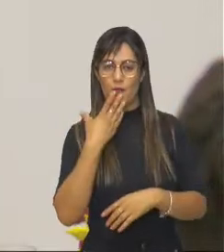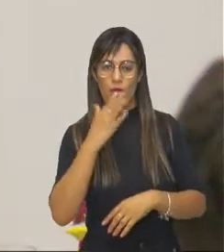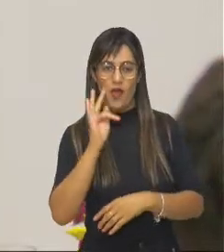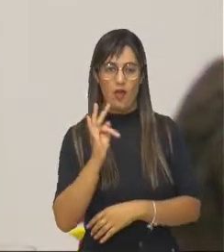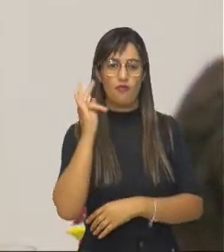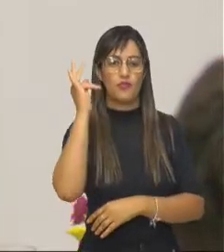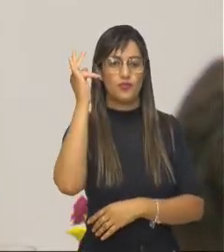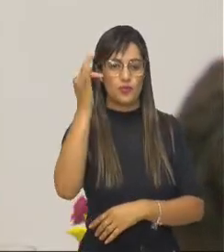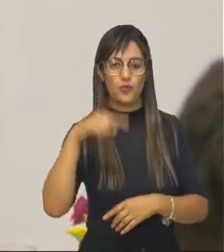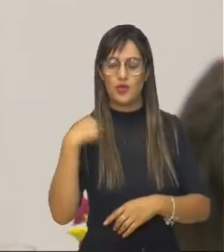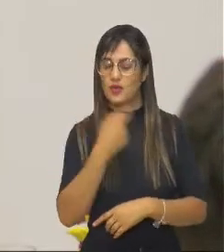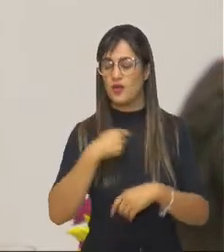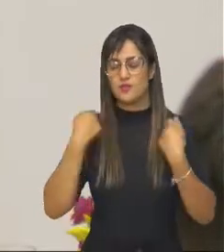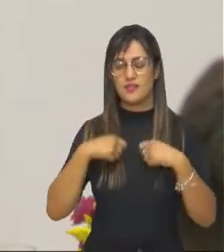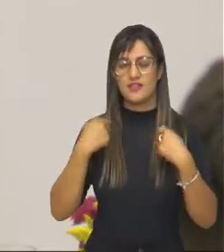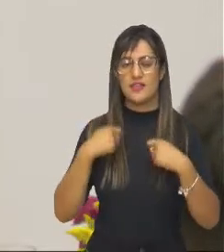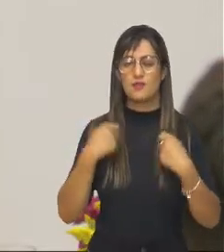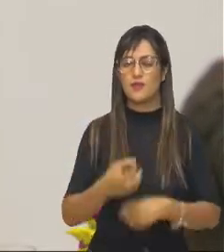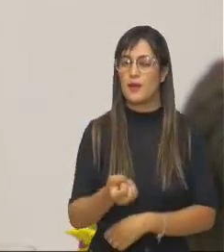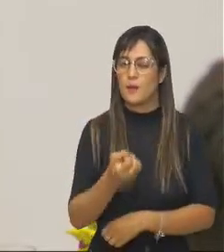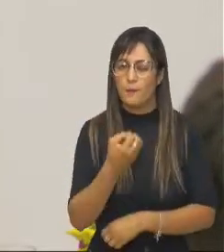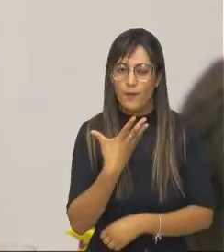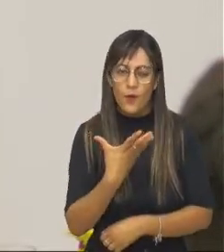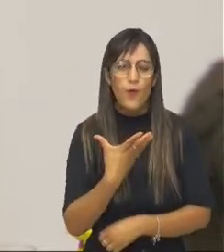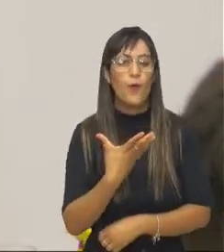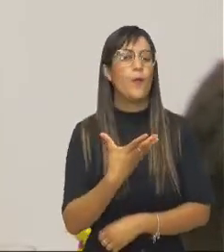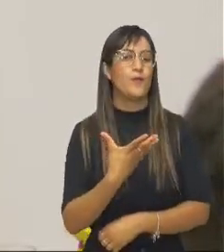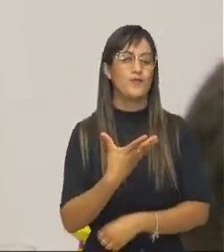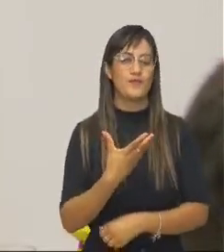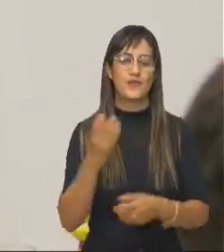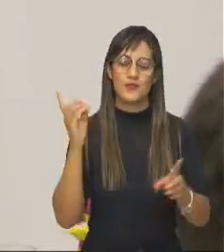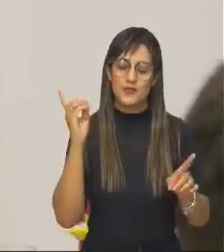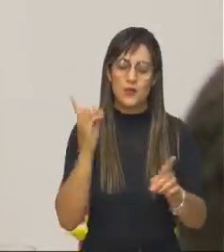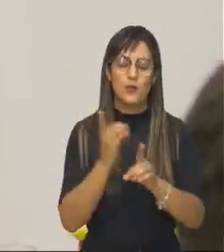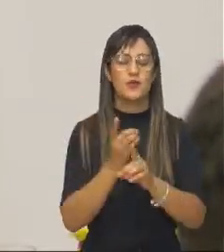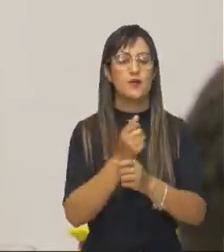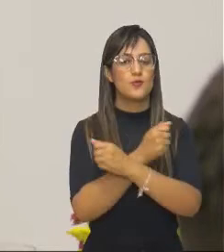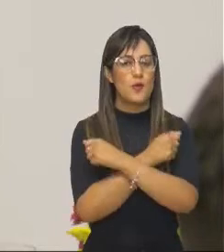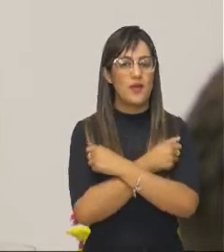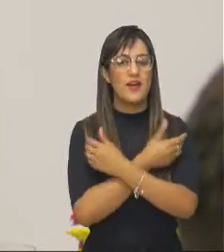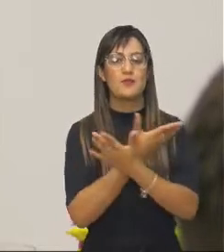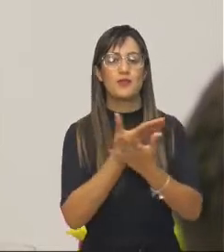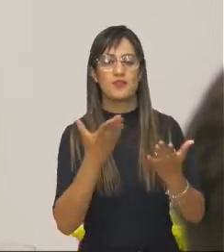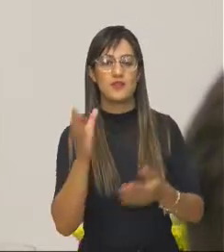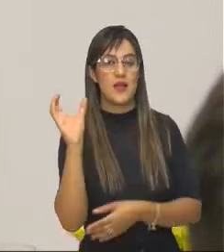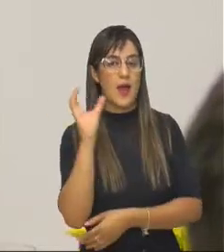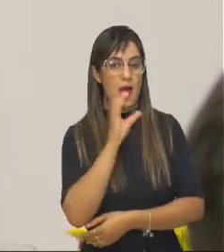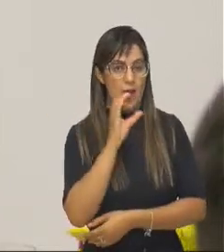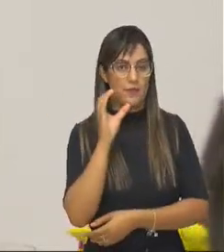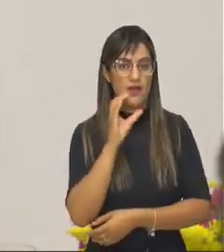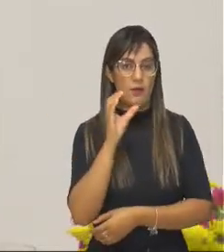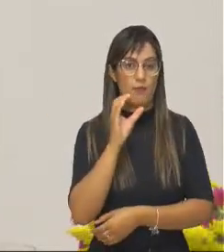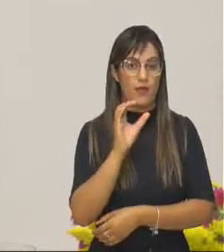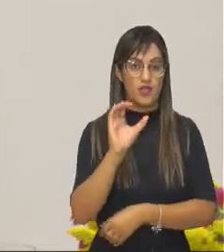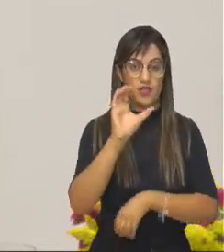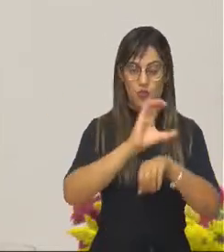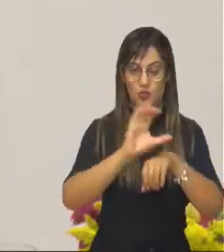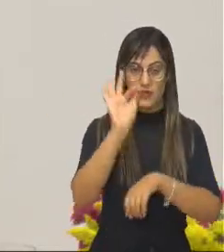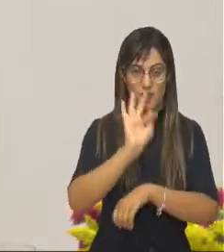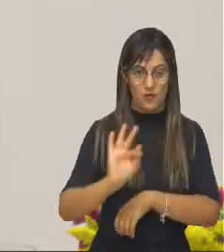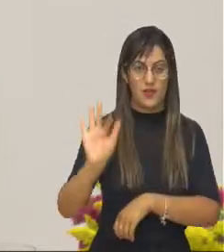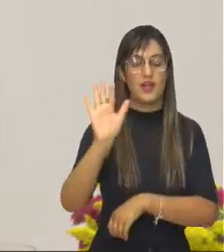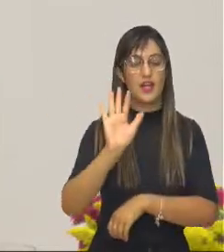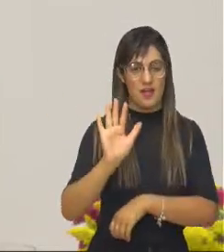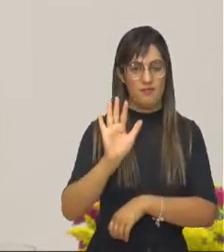abraço a vocês. Que bom que a gente se encontrou, mesmo que rapidamente, mas o futuro está aí. A tarefa você já dela para o Conselho Federal. A gente quer outros encontros.